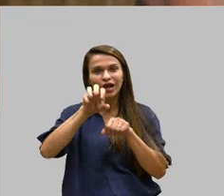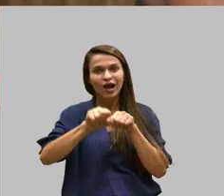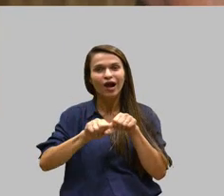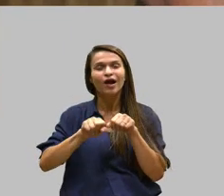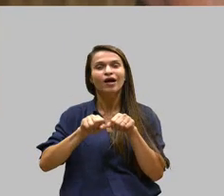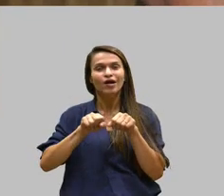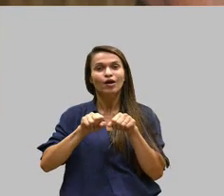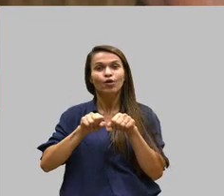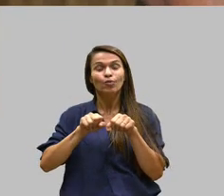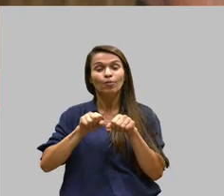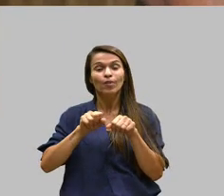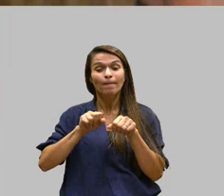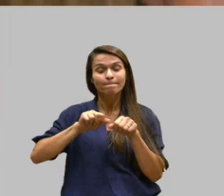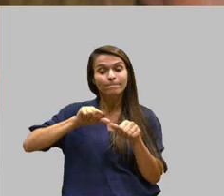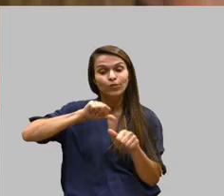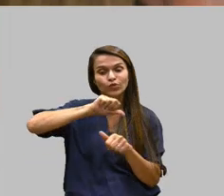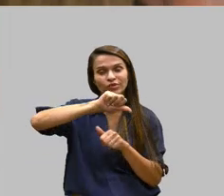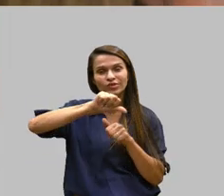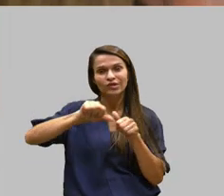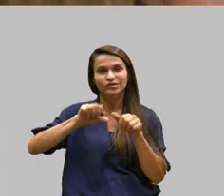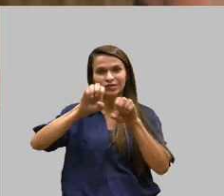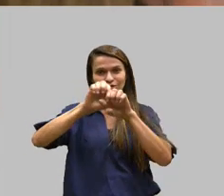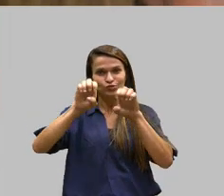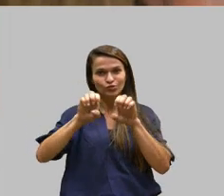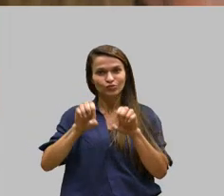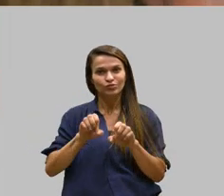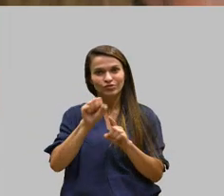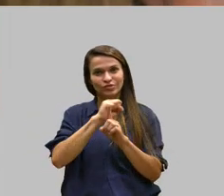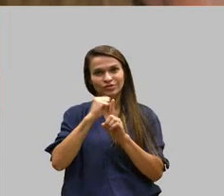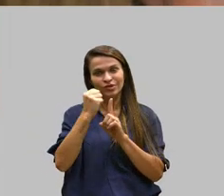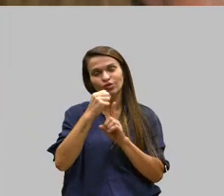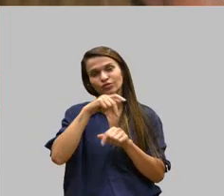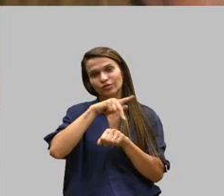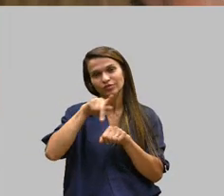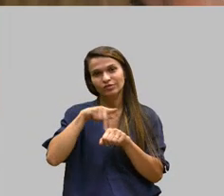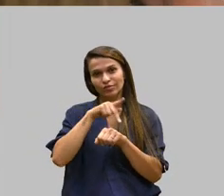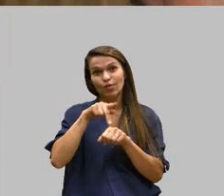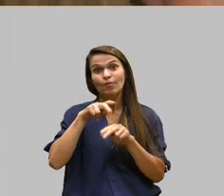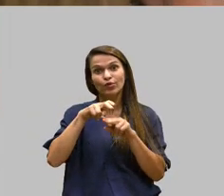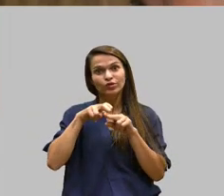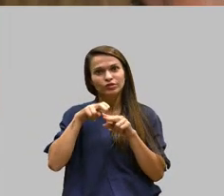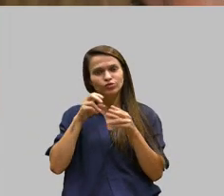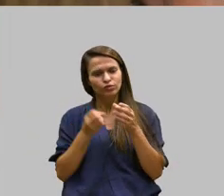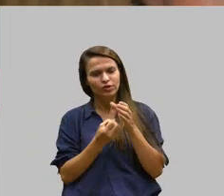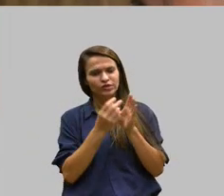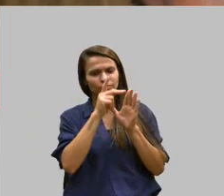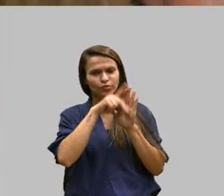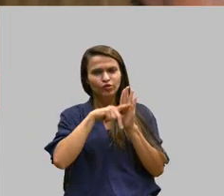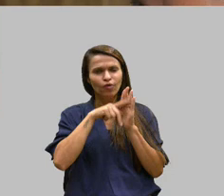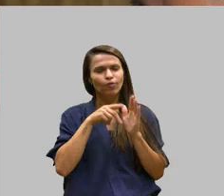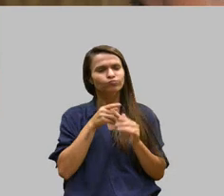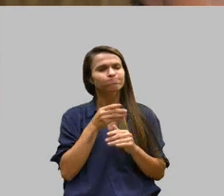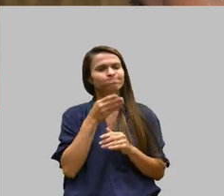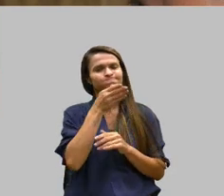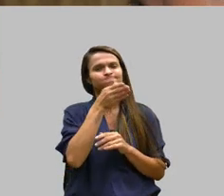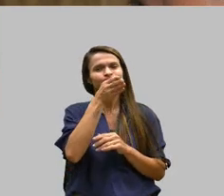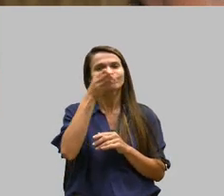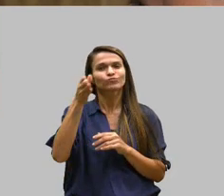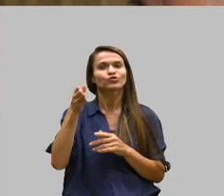na estrutura social do nosso país e é por isso que eu faço esse projeto eu vou em escolas universidades